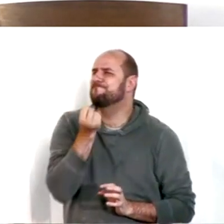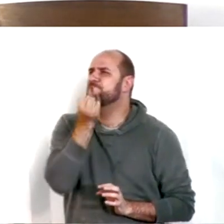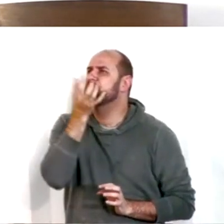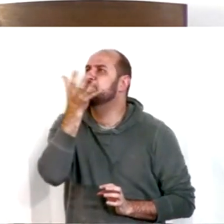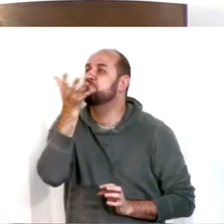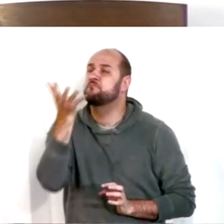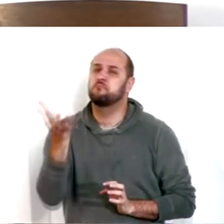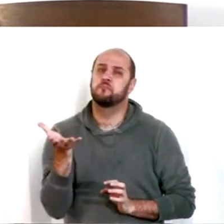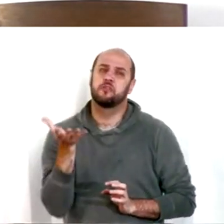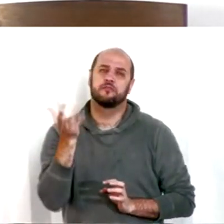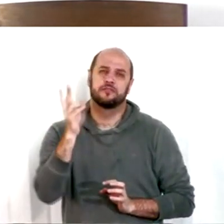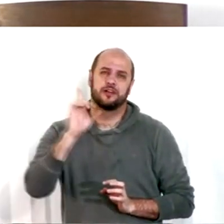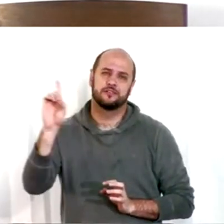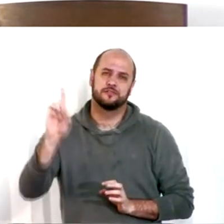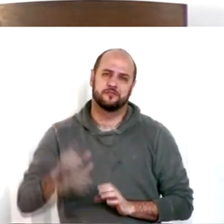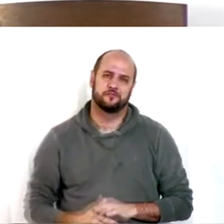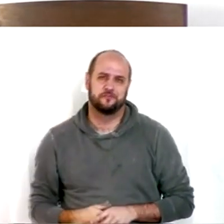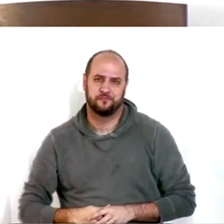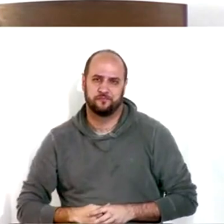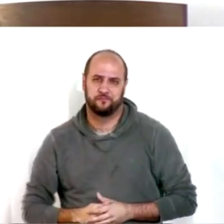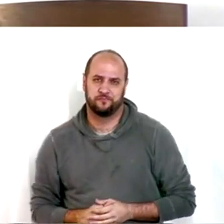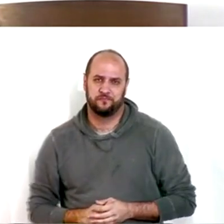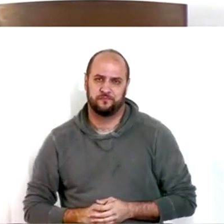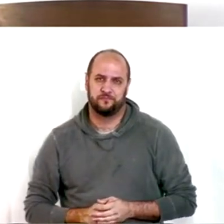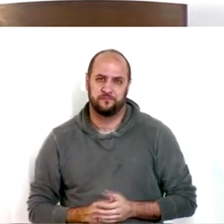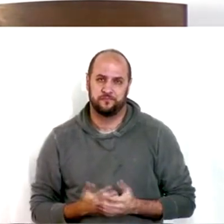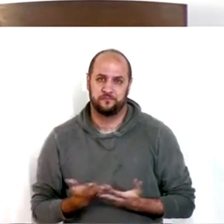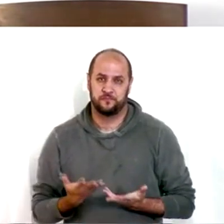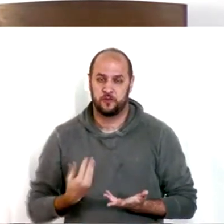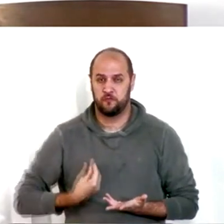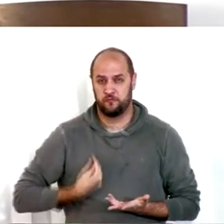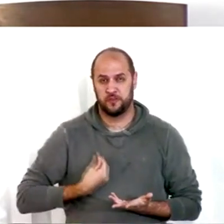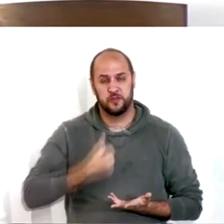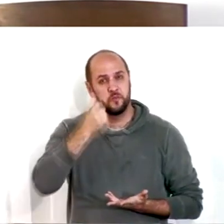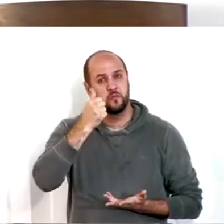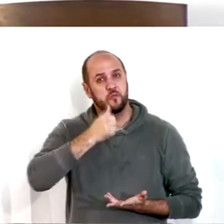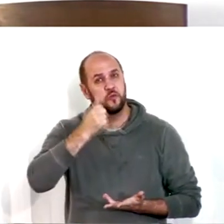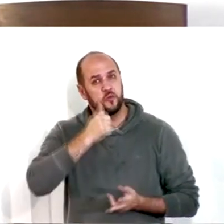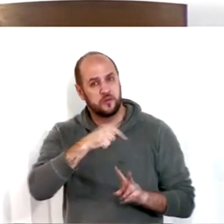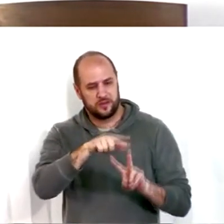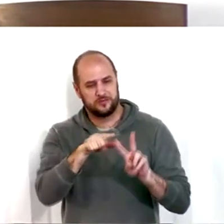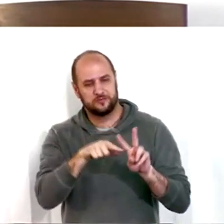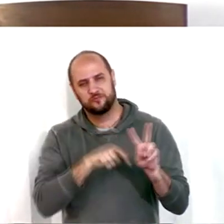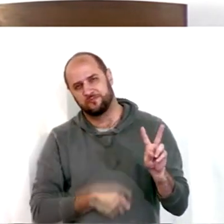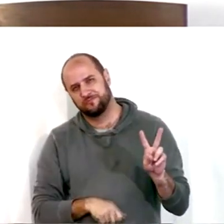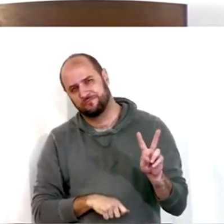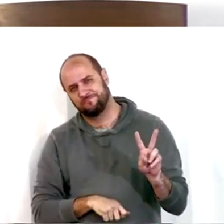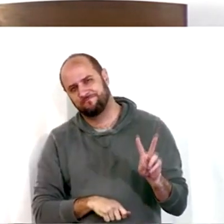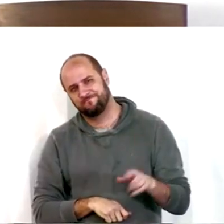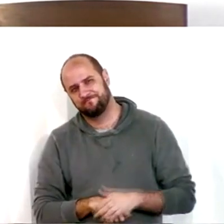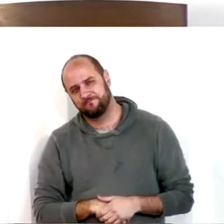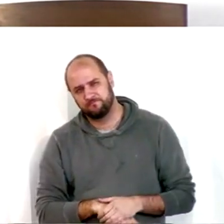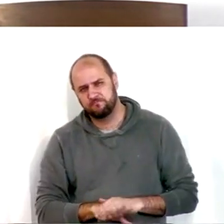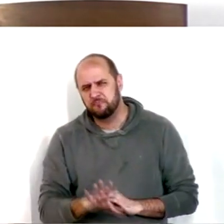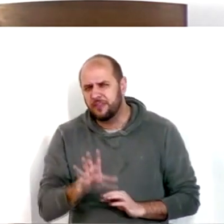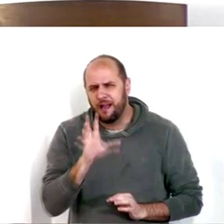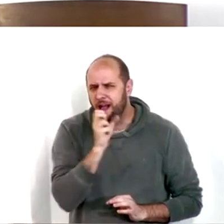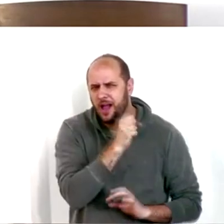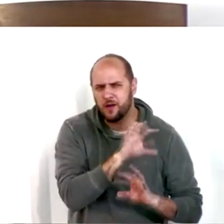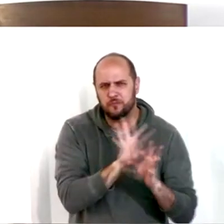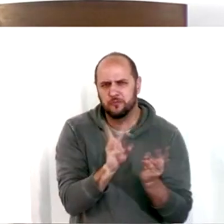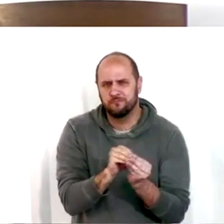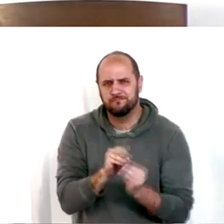bondade de Deus na vida destas duas mulheres. Rapidamente, uma